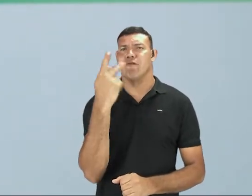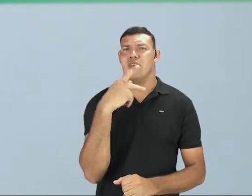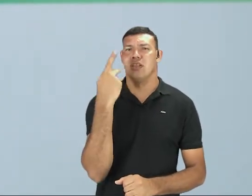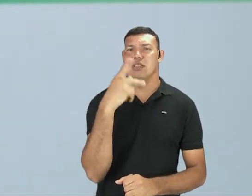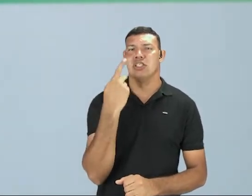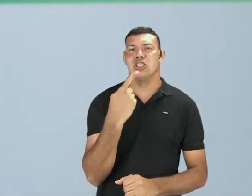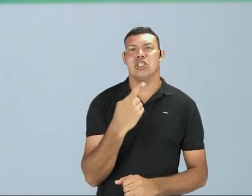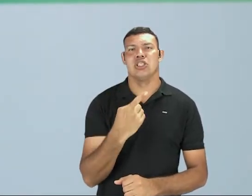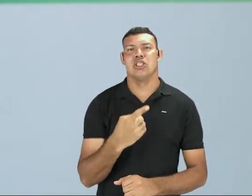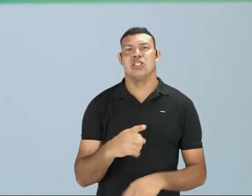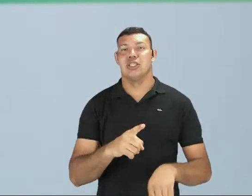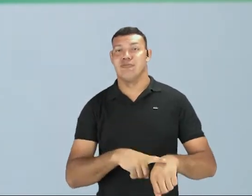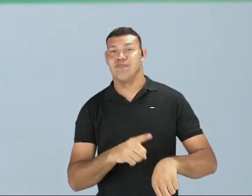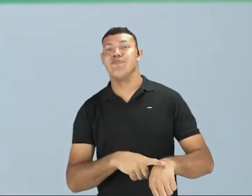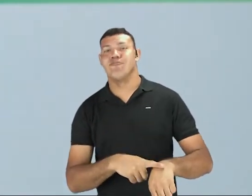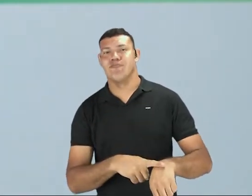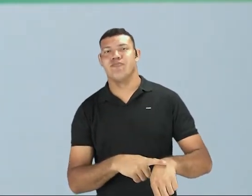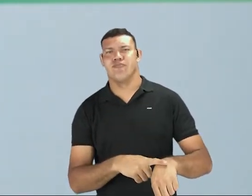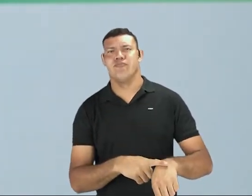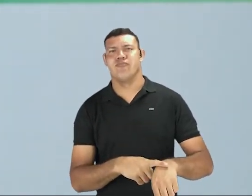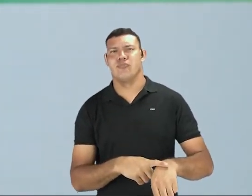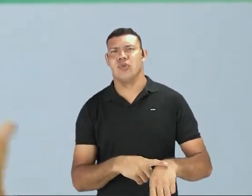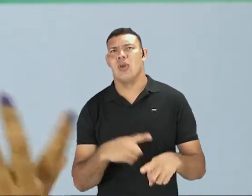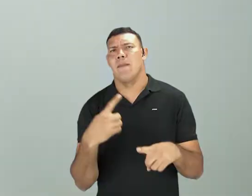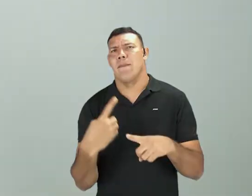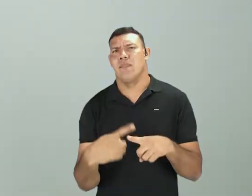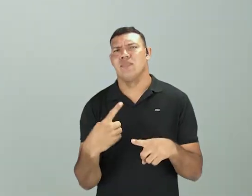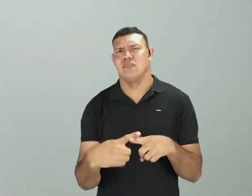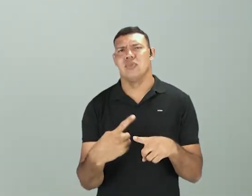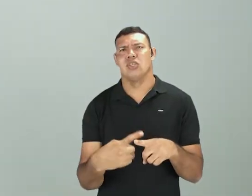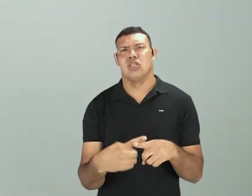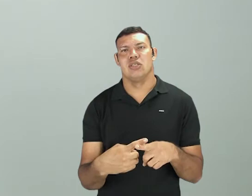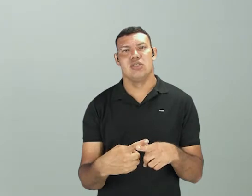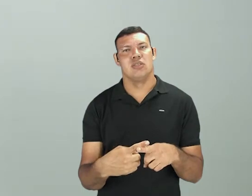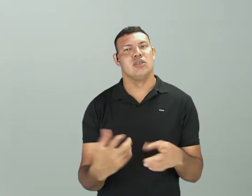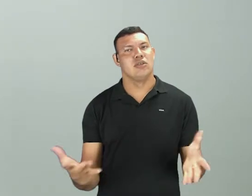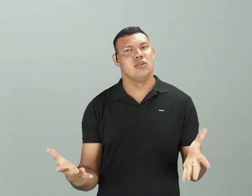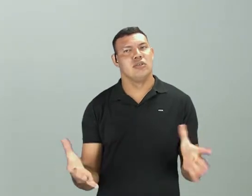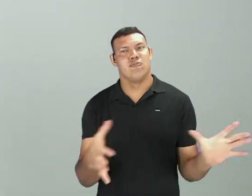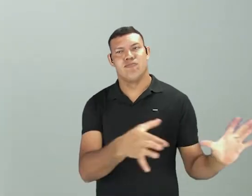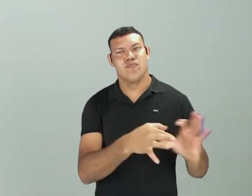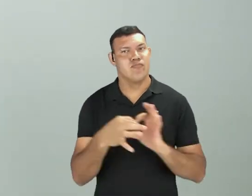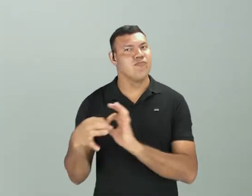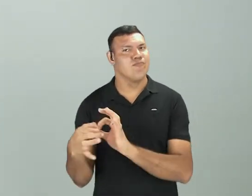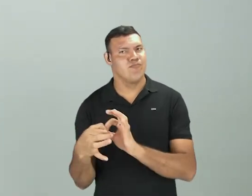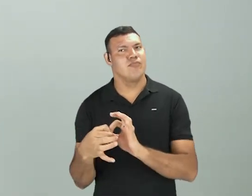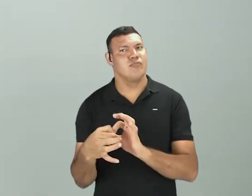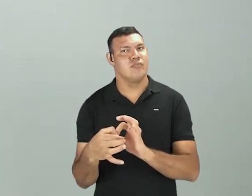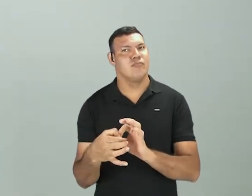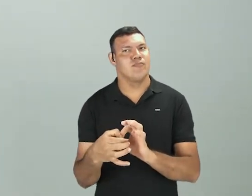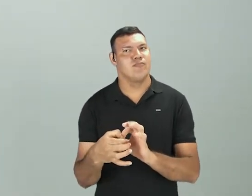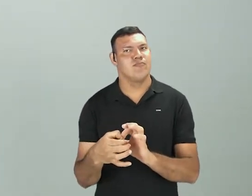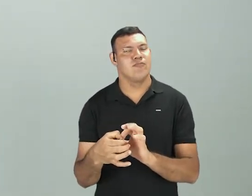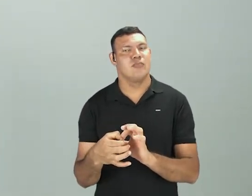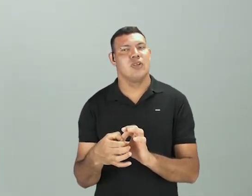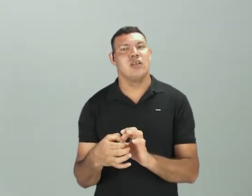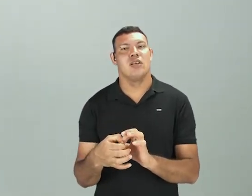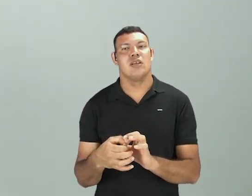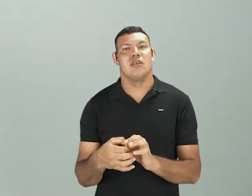na hora, né? E isso dava margem para muita coisa nesse contexto, né? Porque as pessoas elas